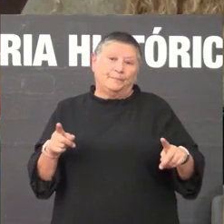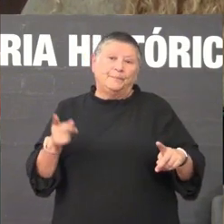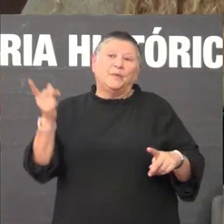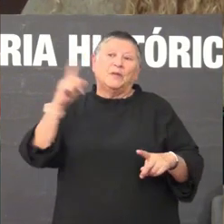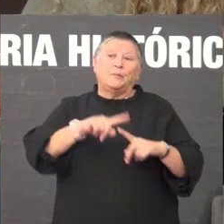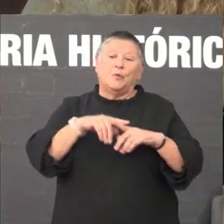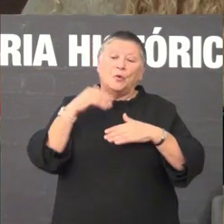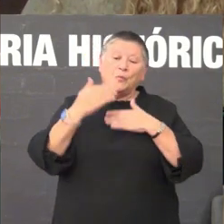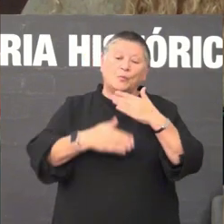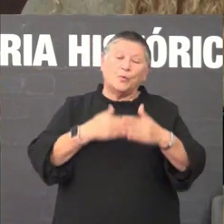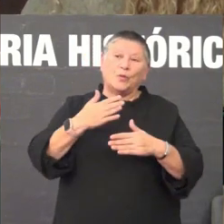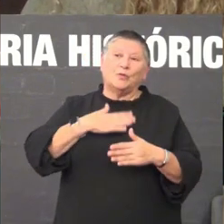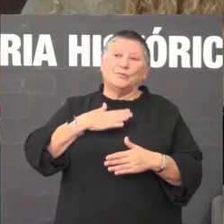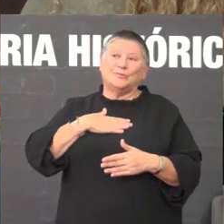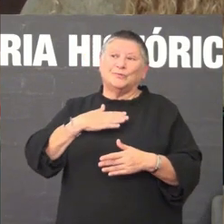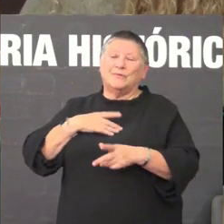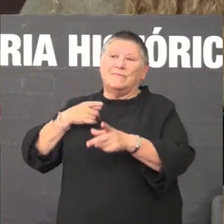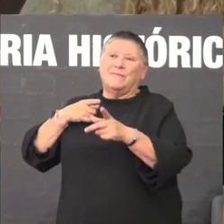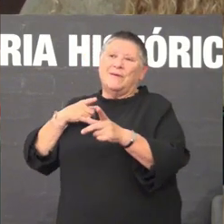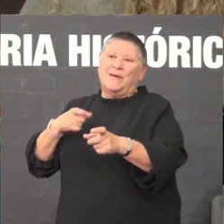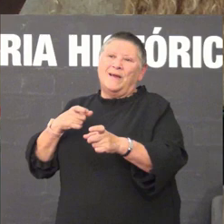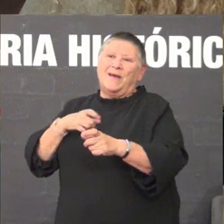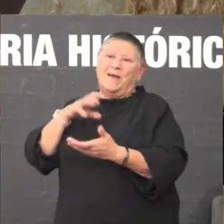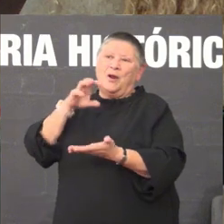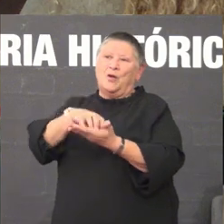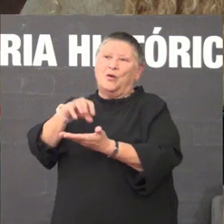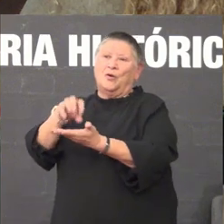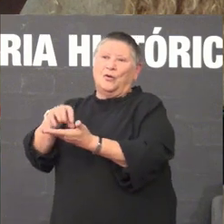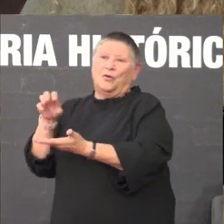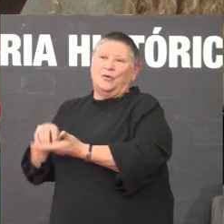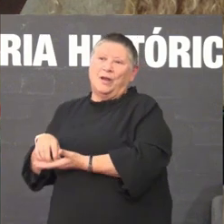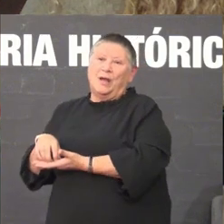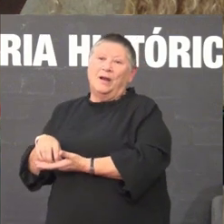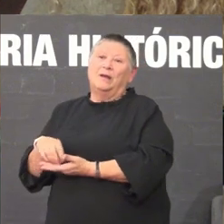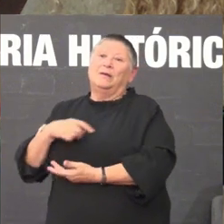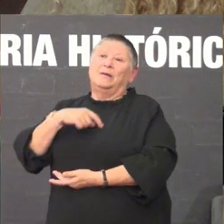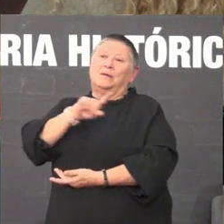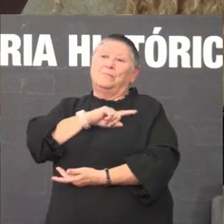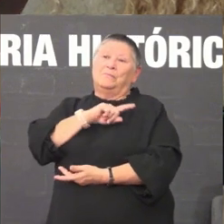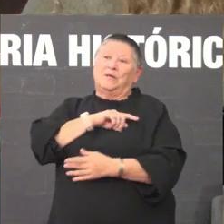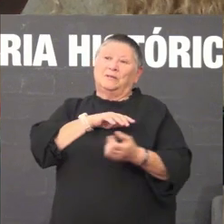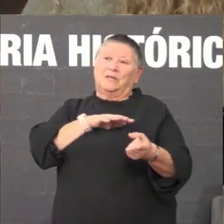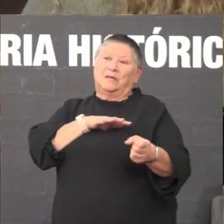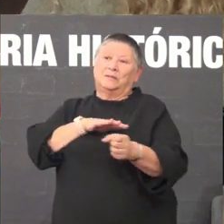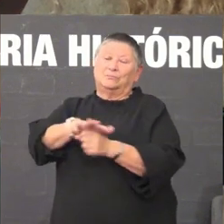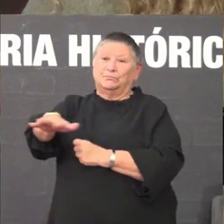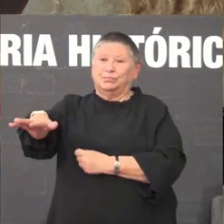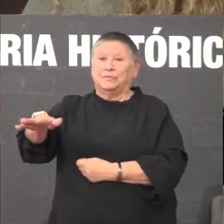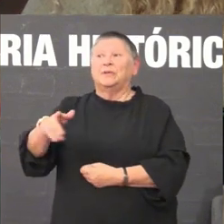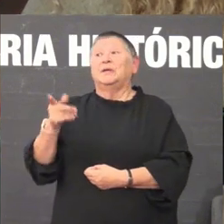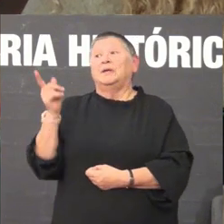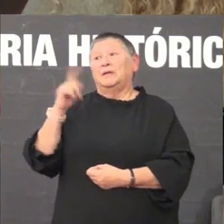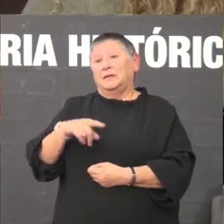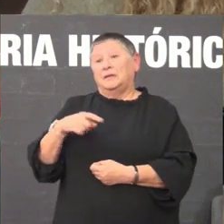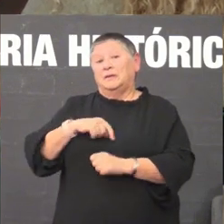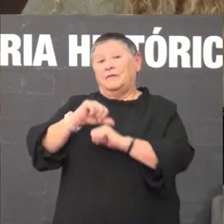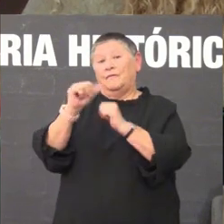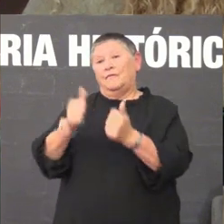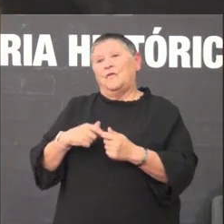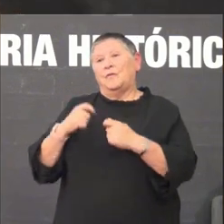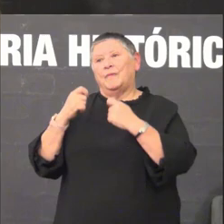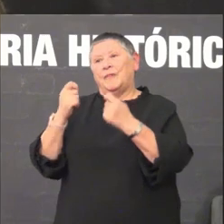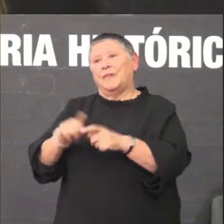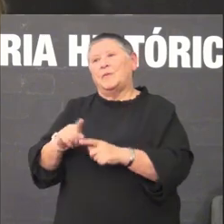guerra colonial. Os primeiros estudos sobre a guerra colonial foram aqueles que foram feitos pelos militares que fizeram a guerra. E agora começa então também a nível